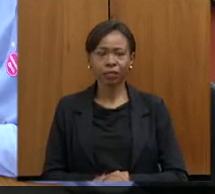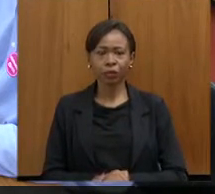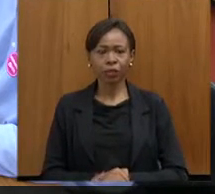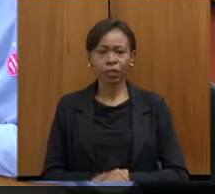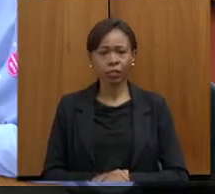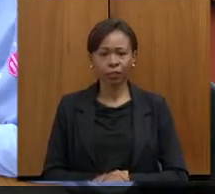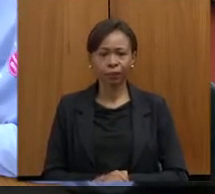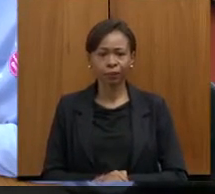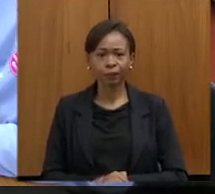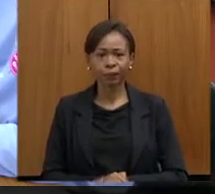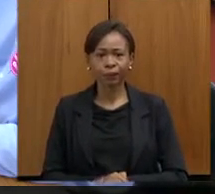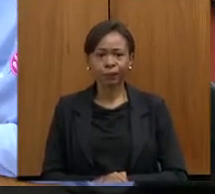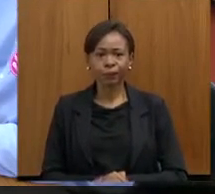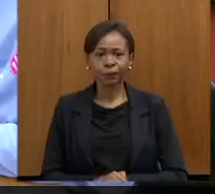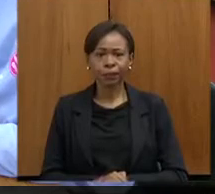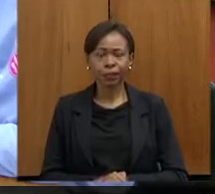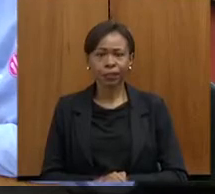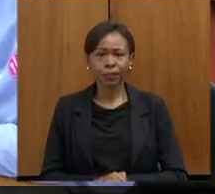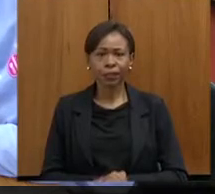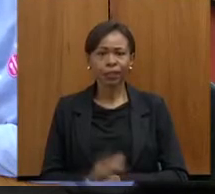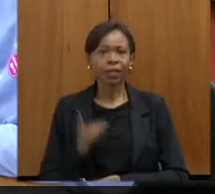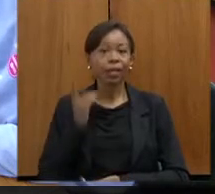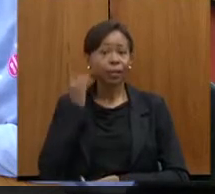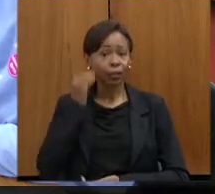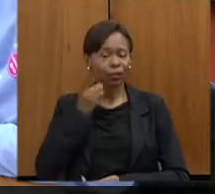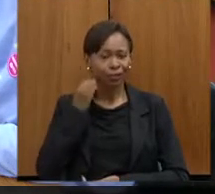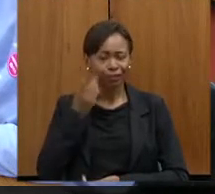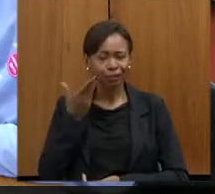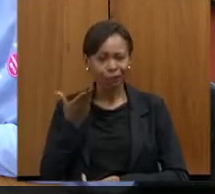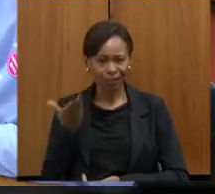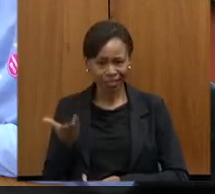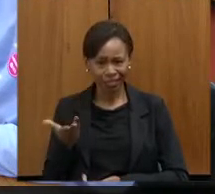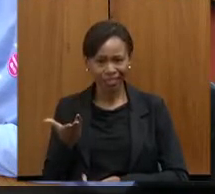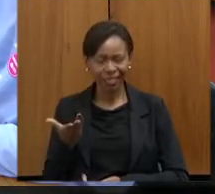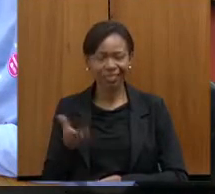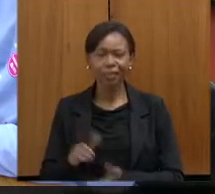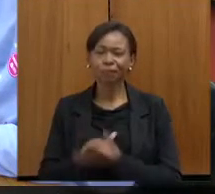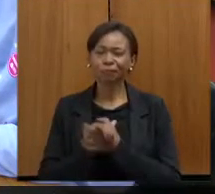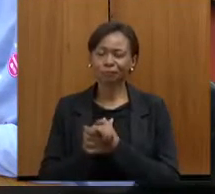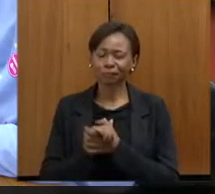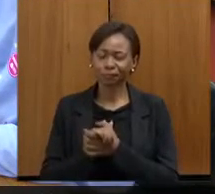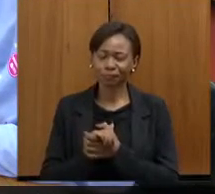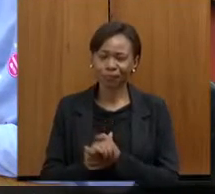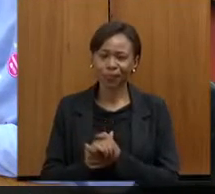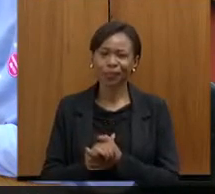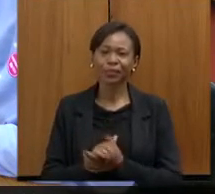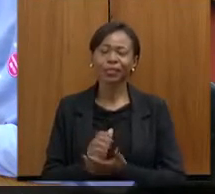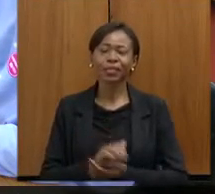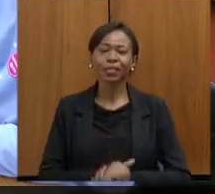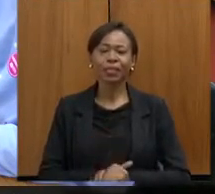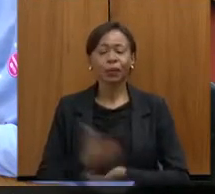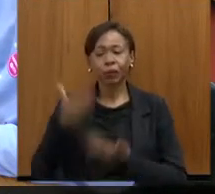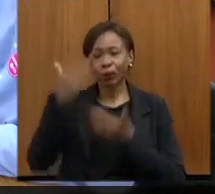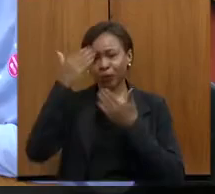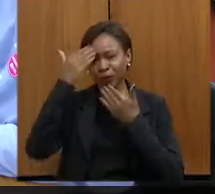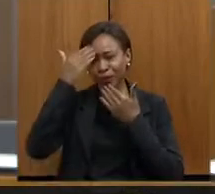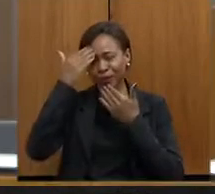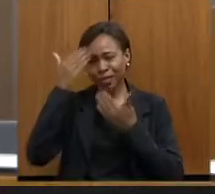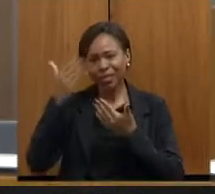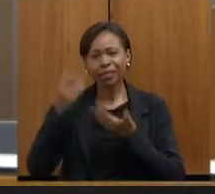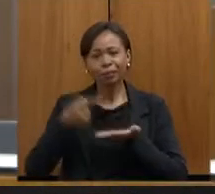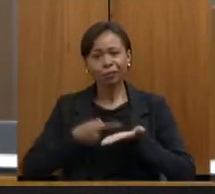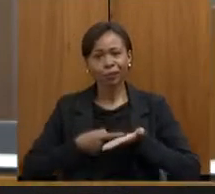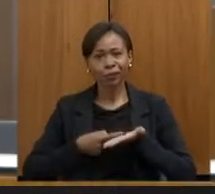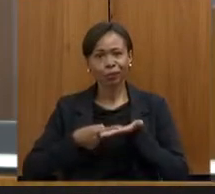deputada Rosela Reis, aqui eu saúdo em nome de todos os componentes desta mesa, muito obrigado pelo convite,